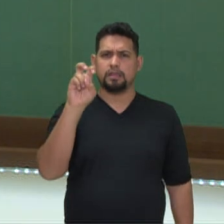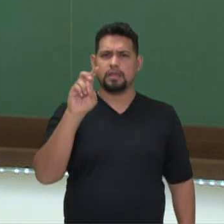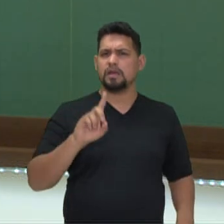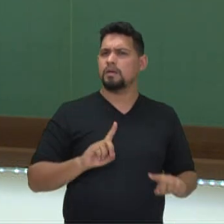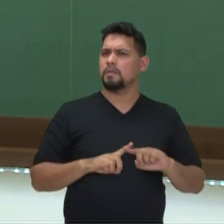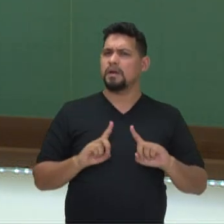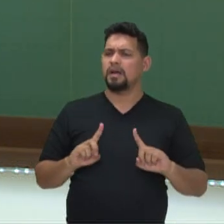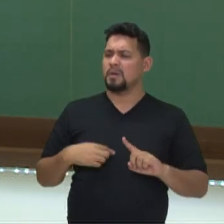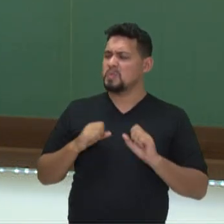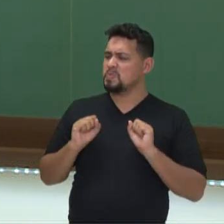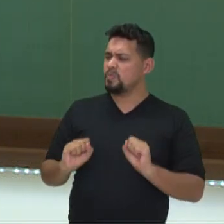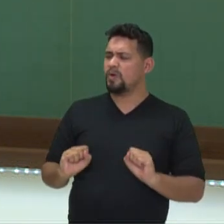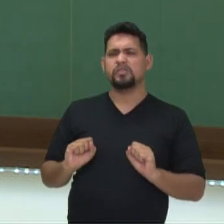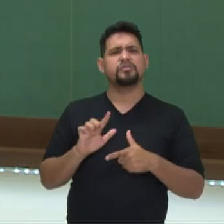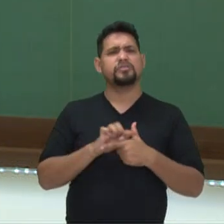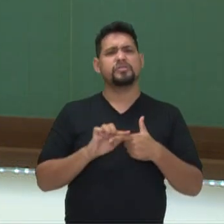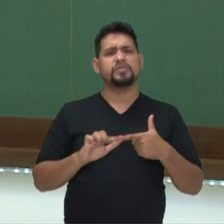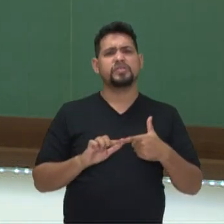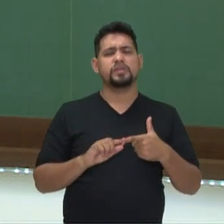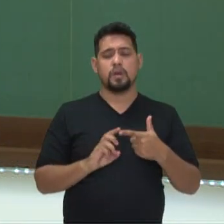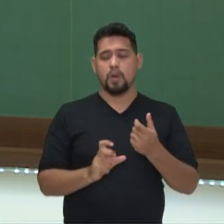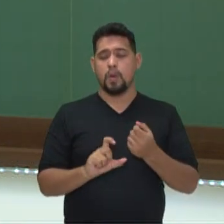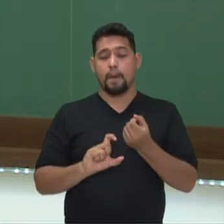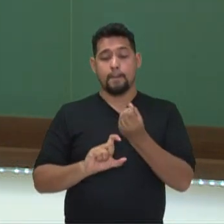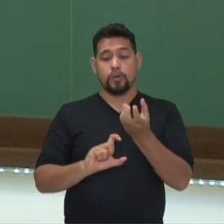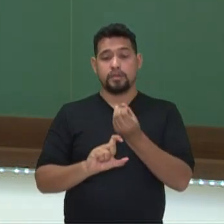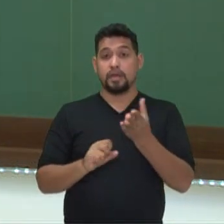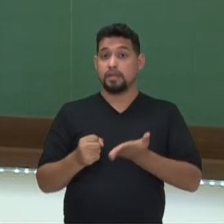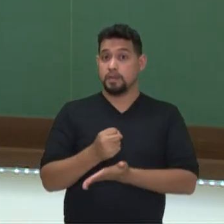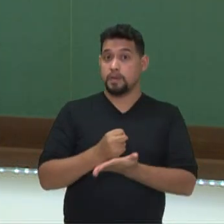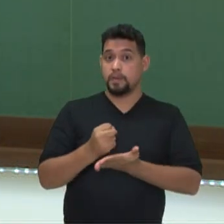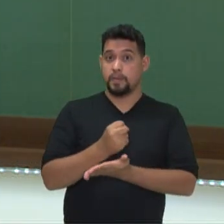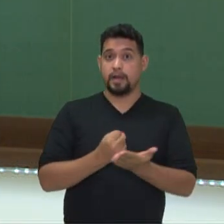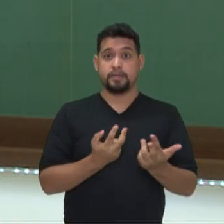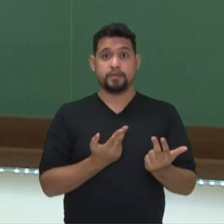posso dividir potências de mesma base.